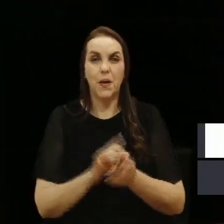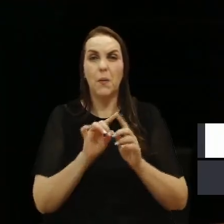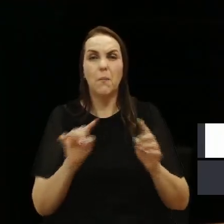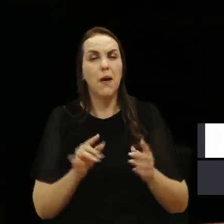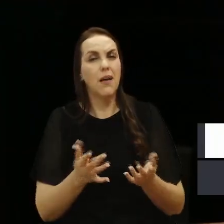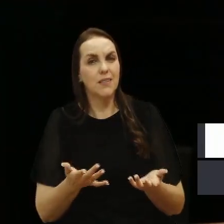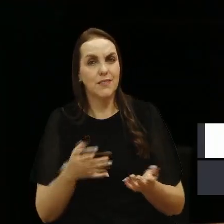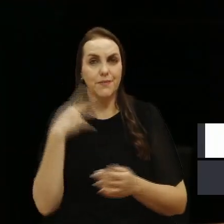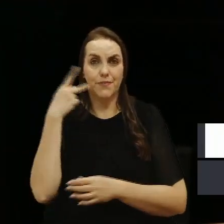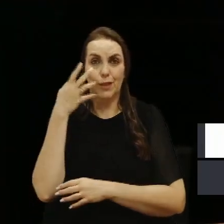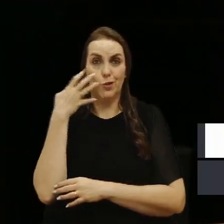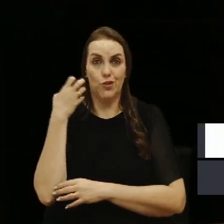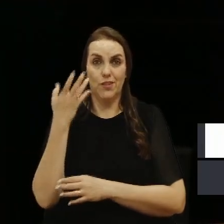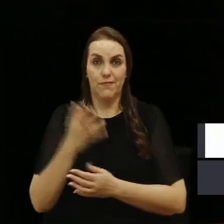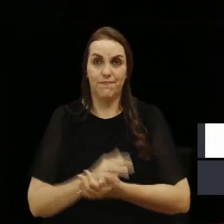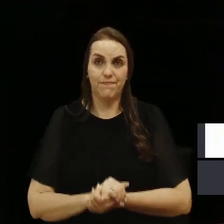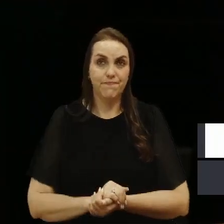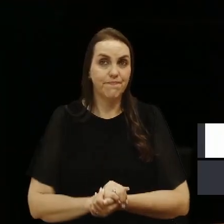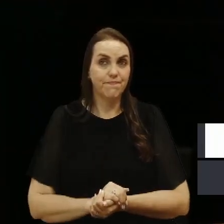vereador Jack,